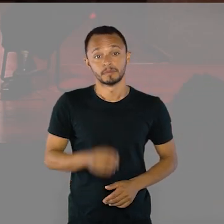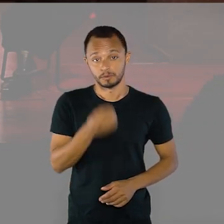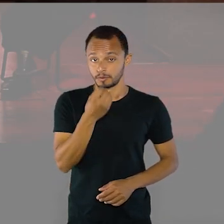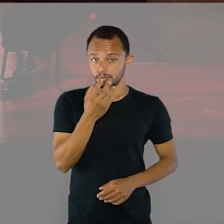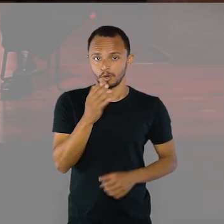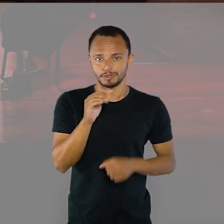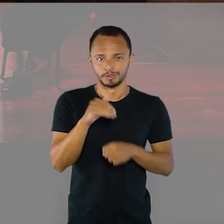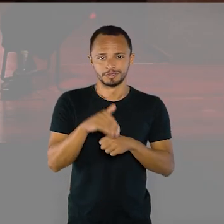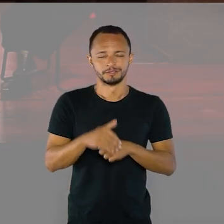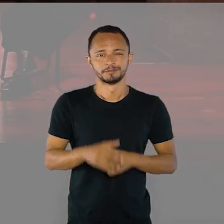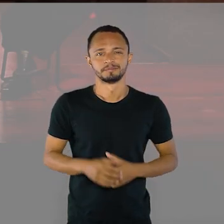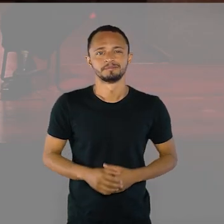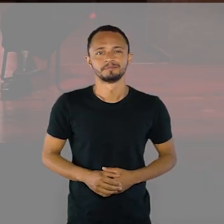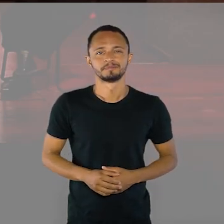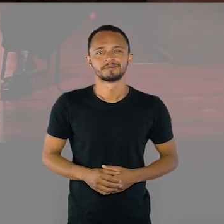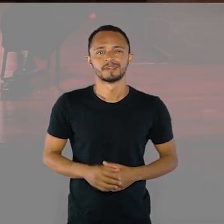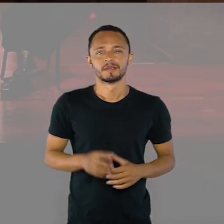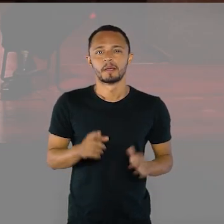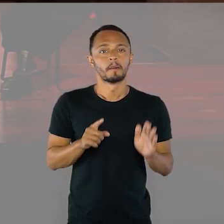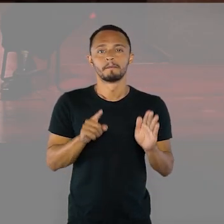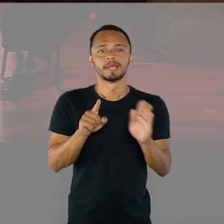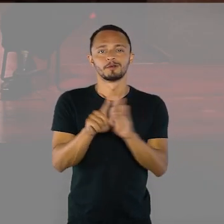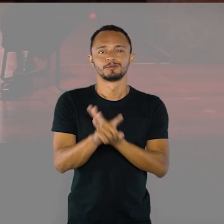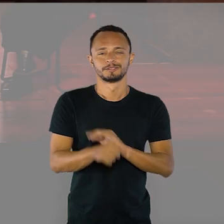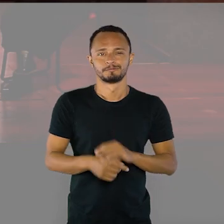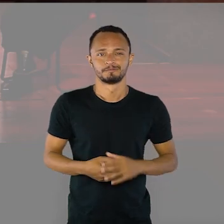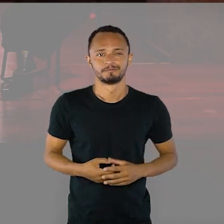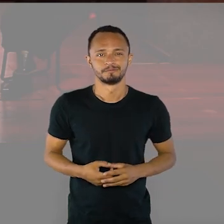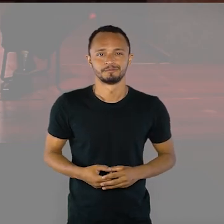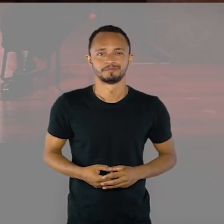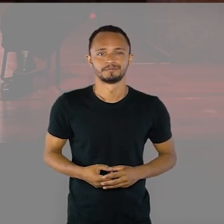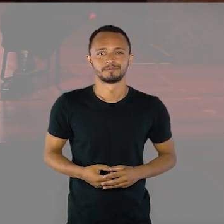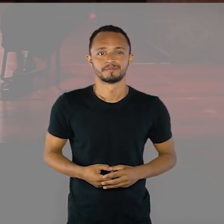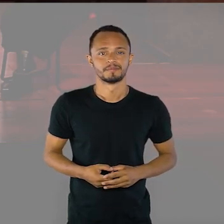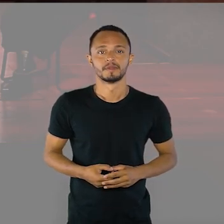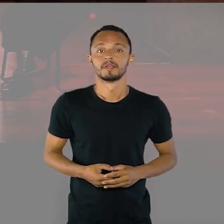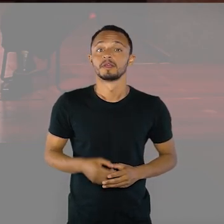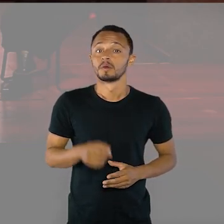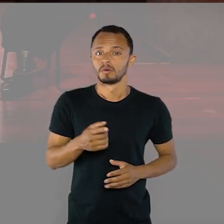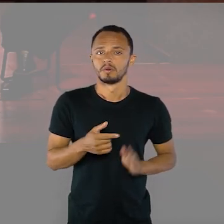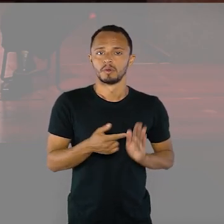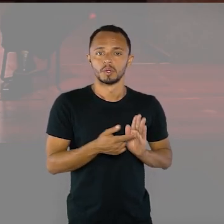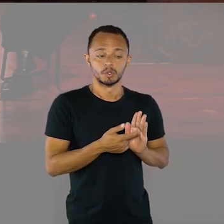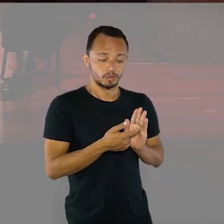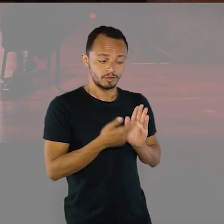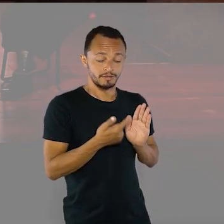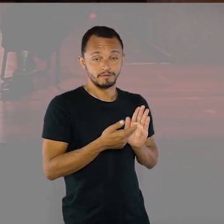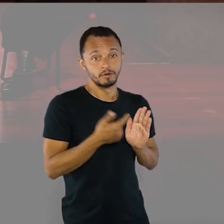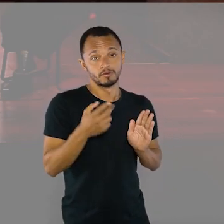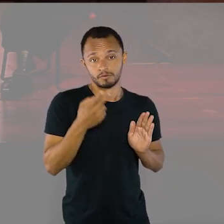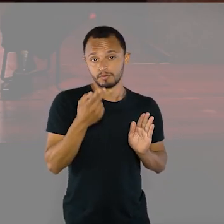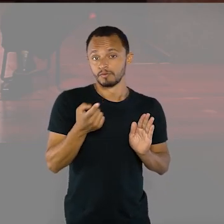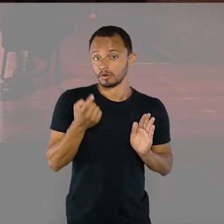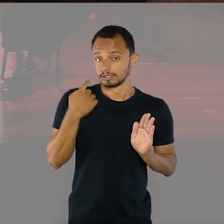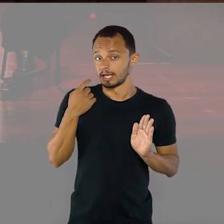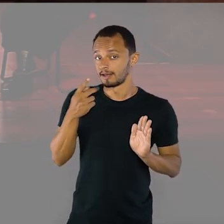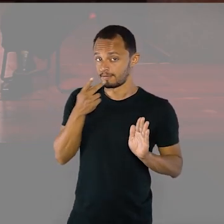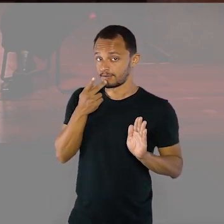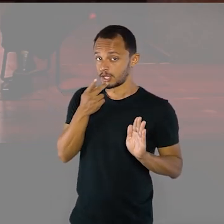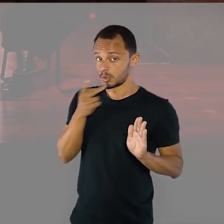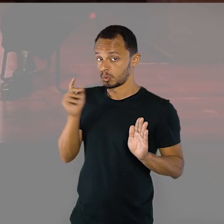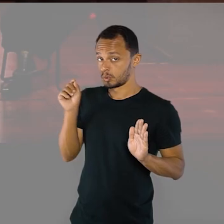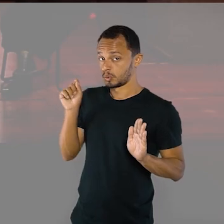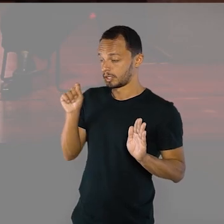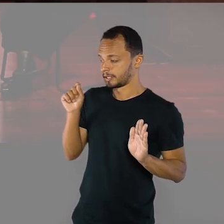Uma pergunta geral, quem quiser responder. No livro vocês citam, eu vou voltar um pouco no que o Giovanni falou aqui